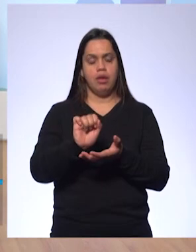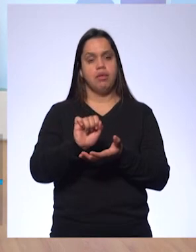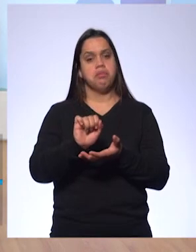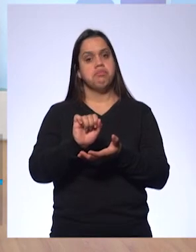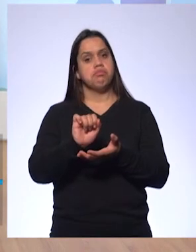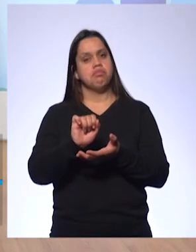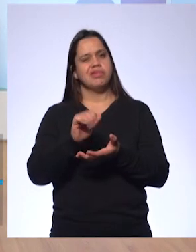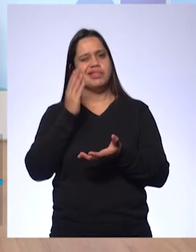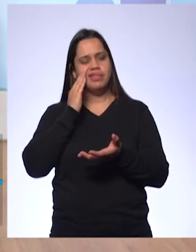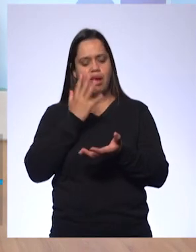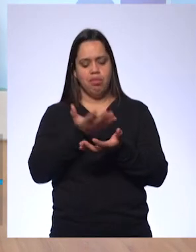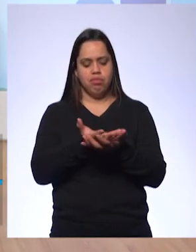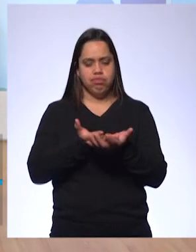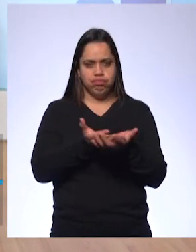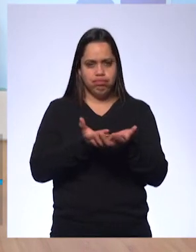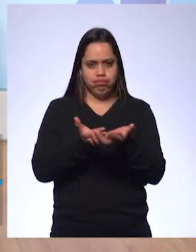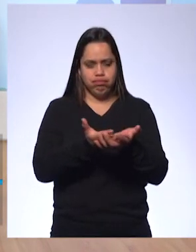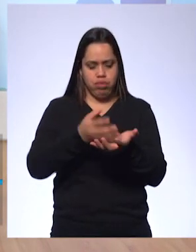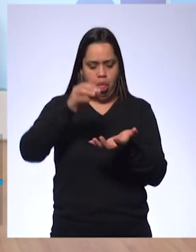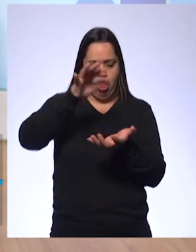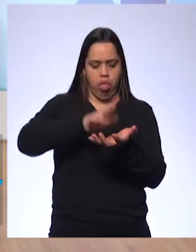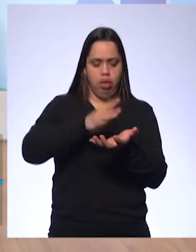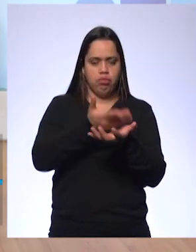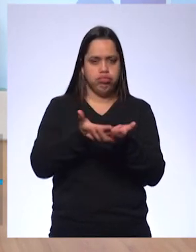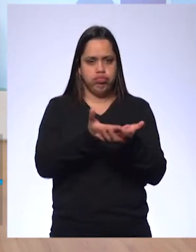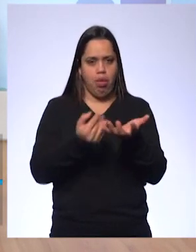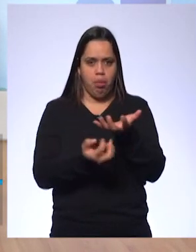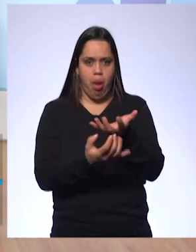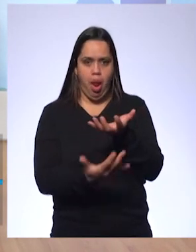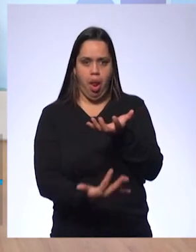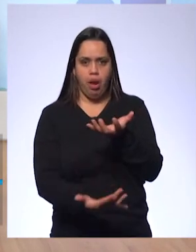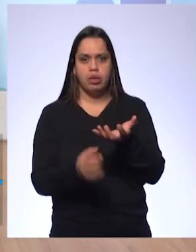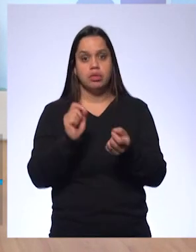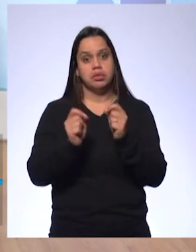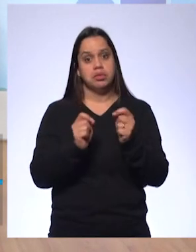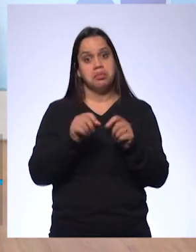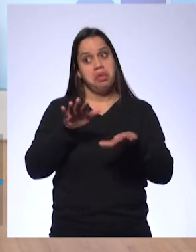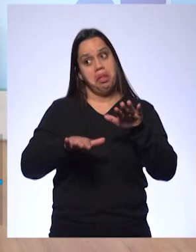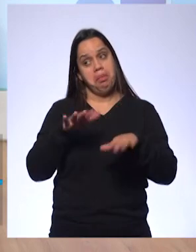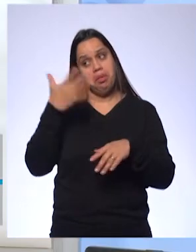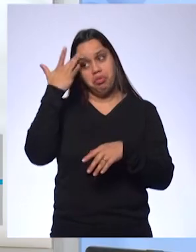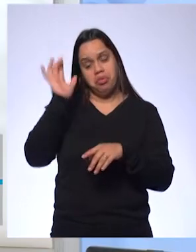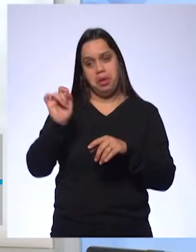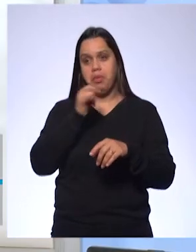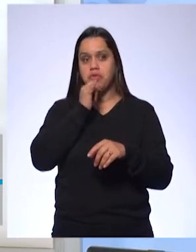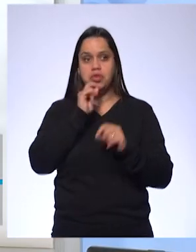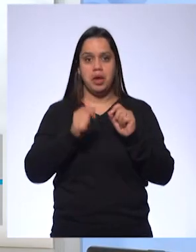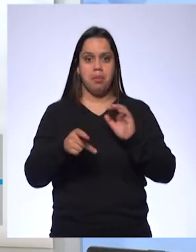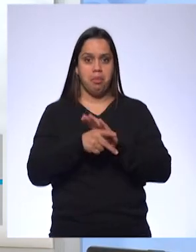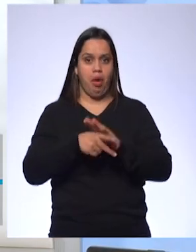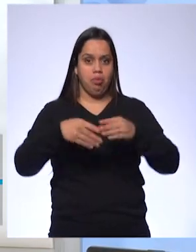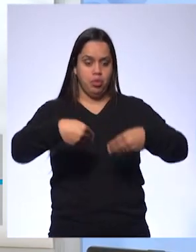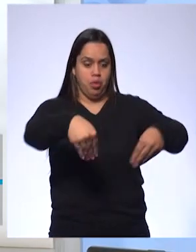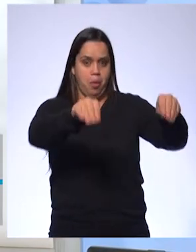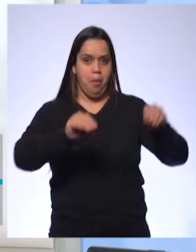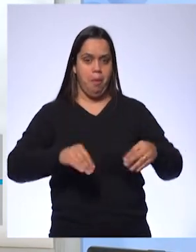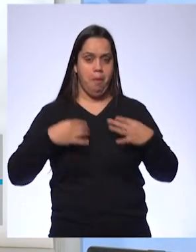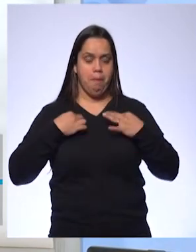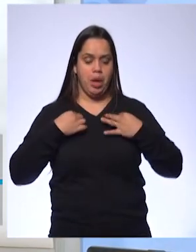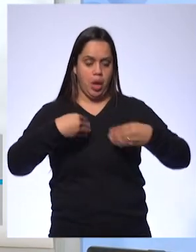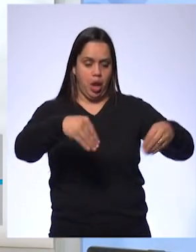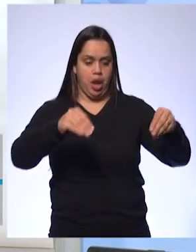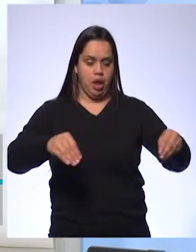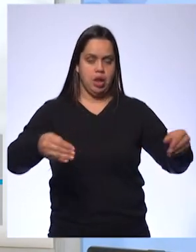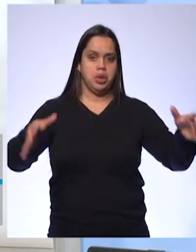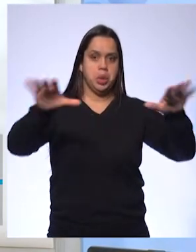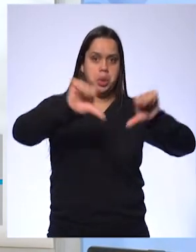ser. Pode ser. Coloca lá um lençol lá estendido, enfim. Eu queria só chamar a sua atenção do